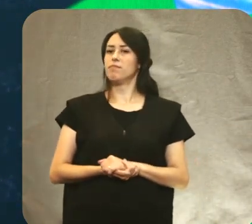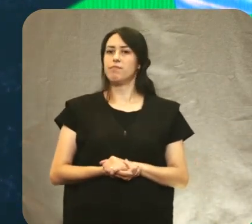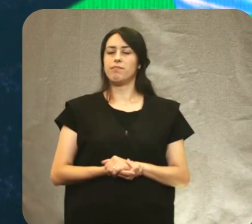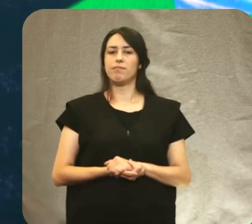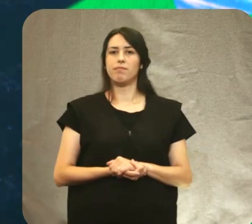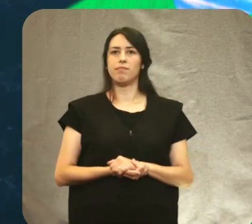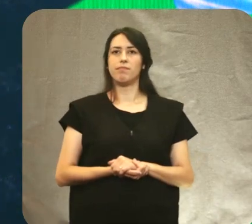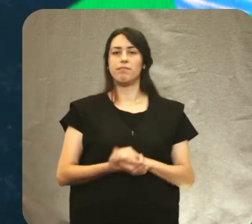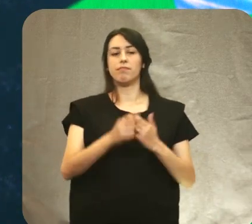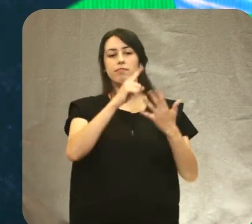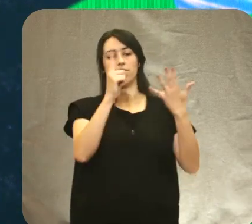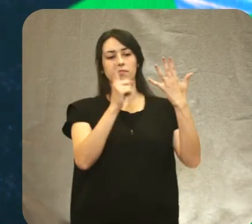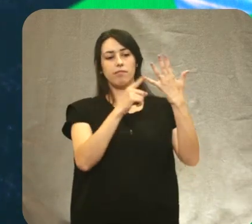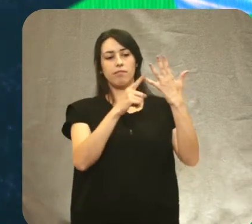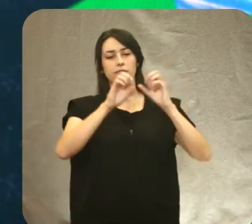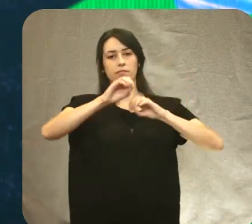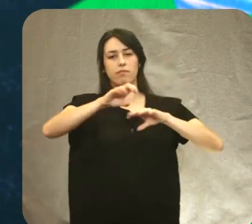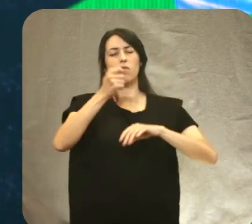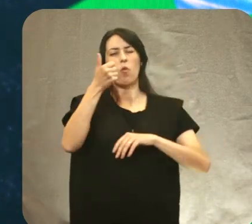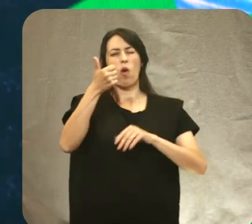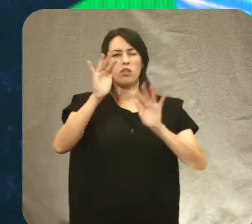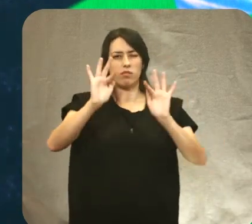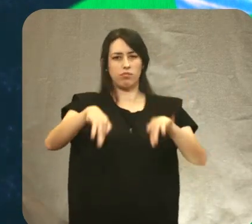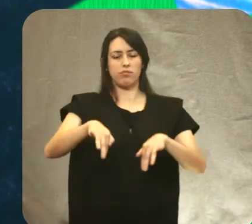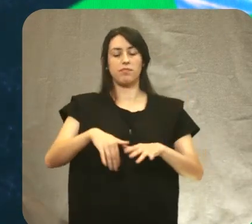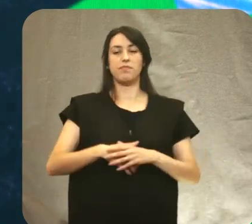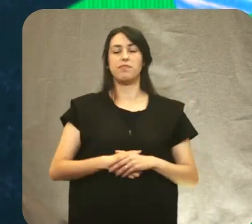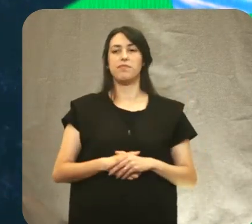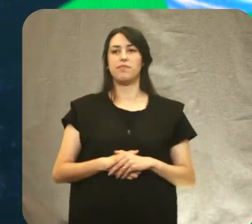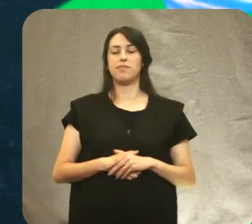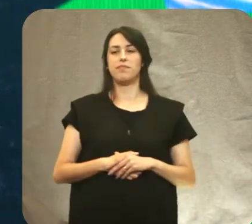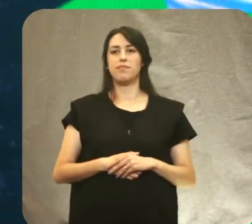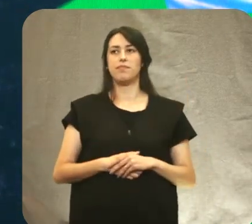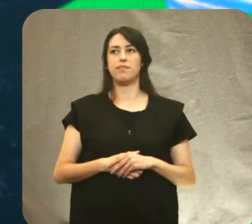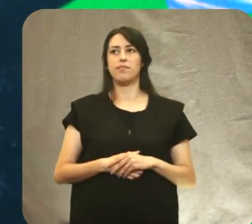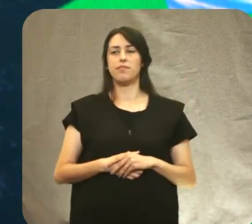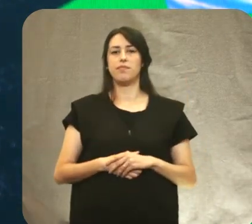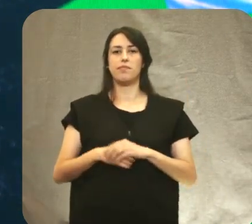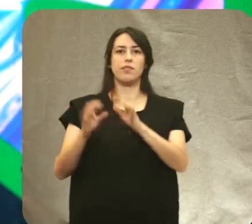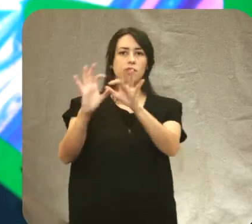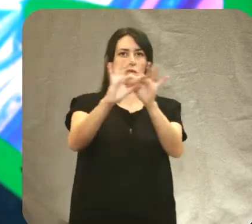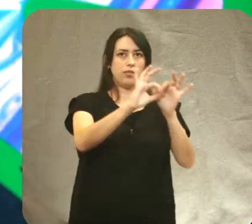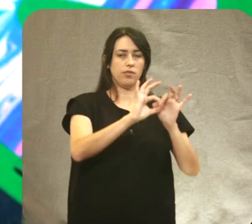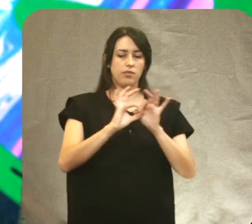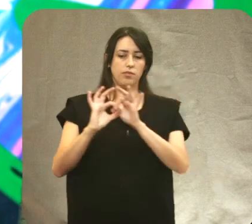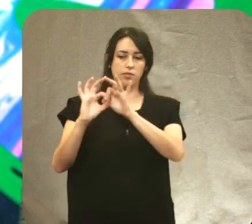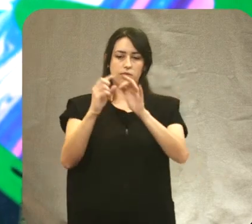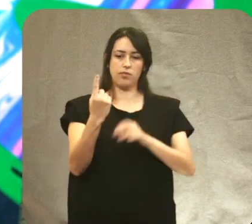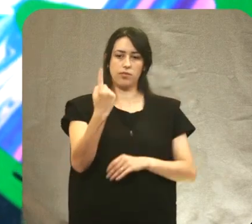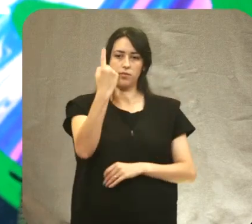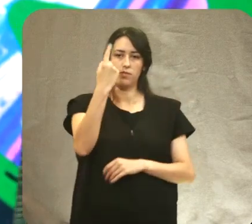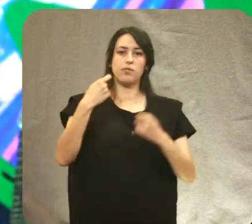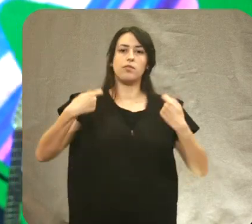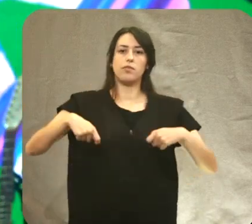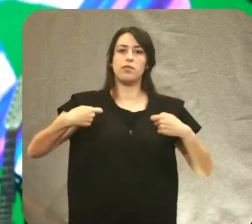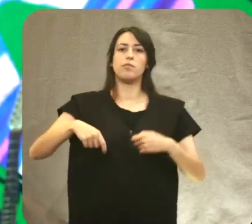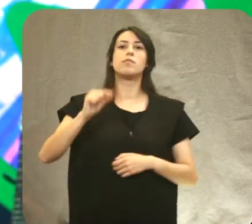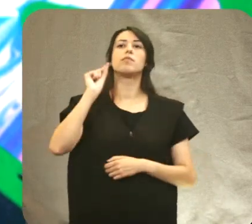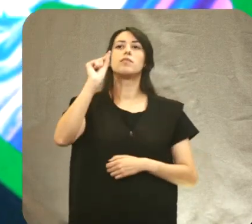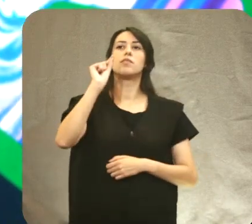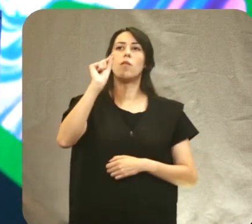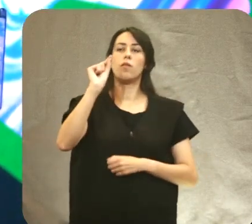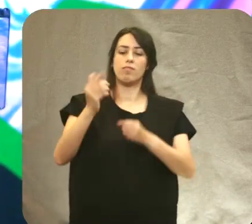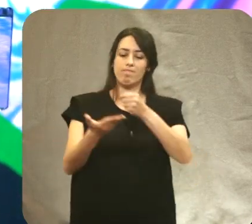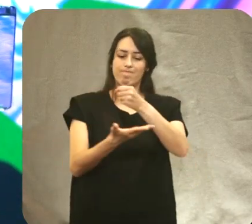Quinta lição, já estou terminando. A unidade, ela é construída sobre fundamentos